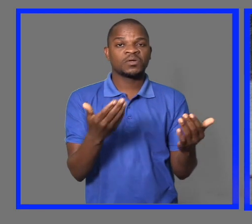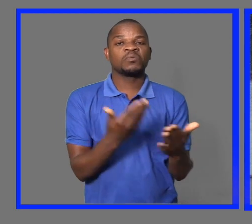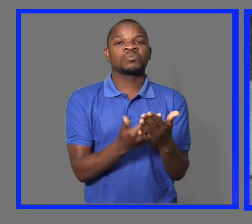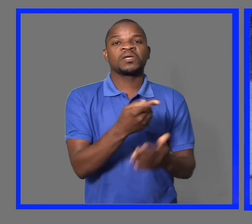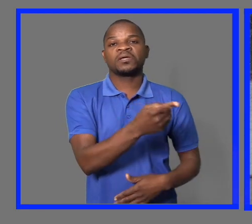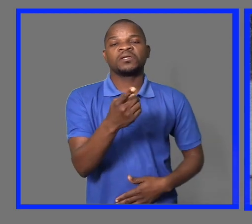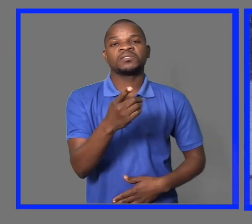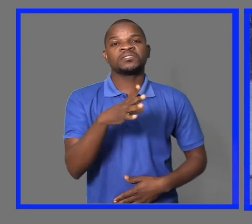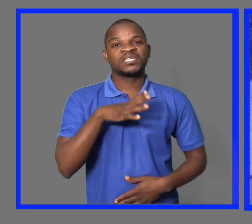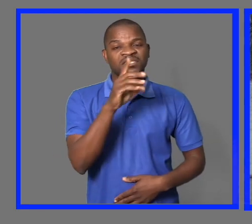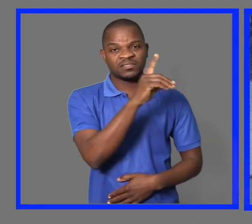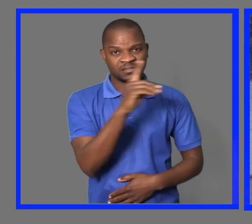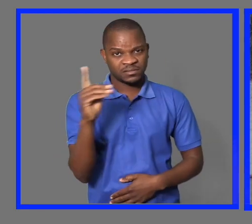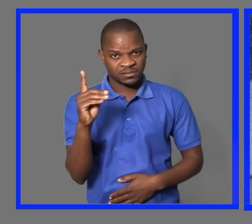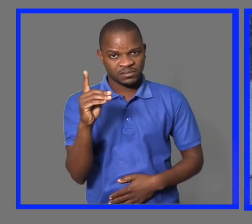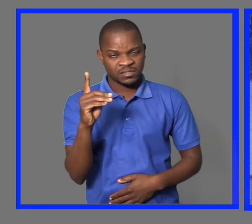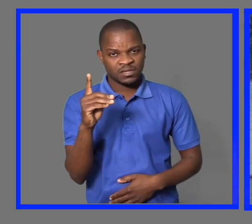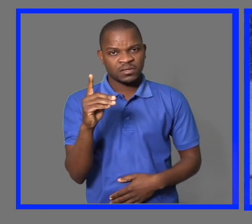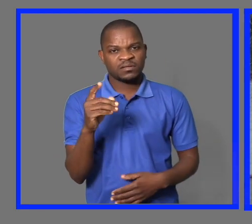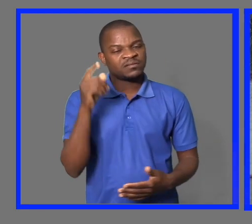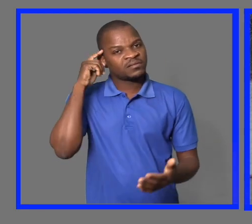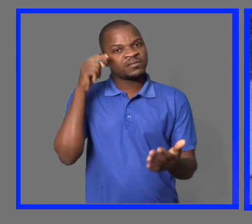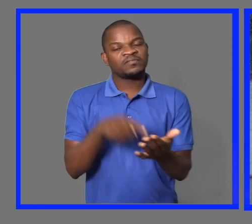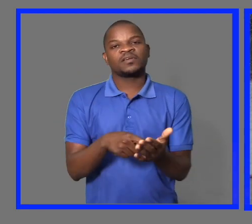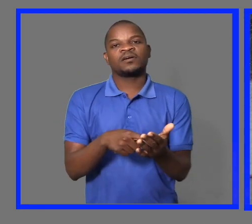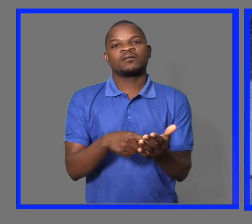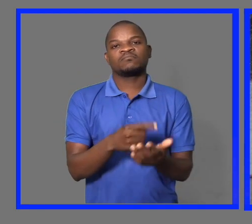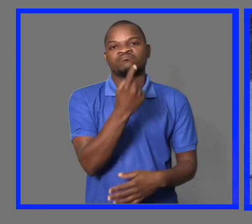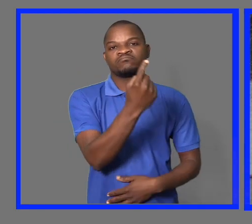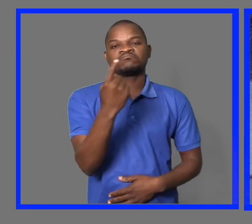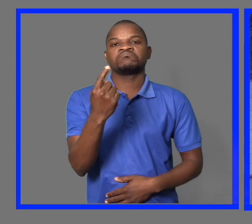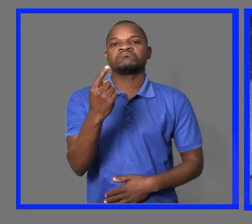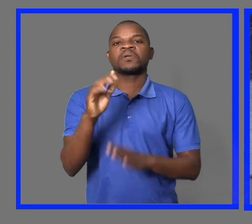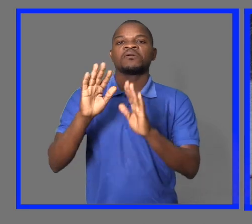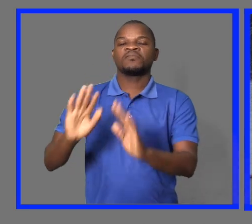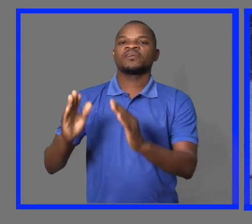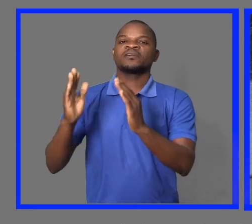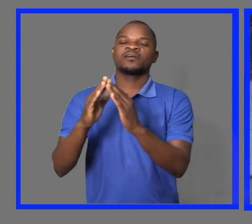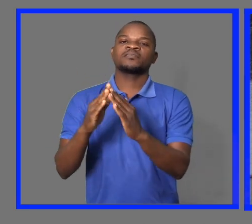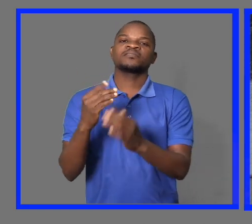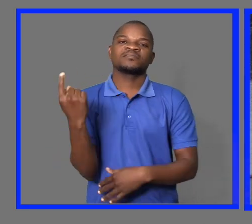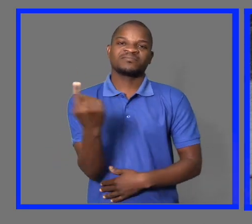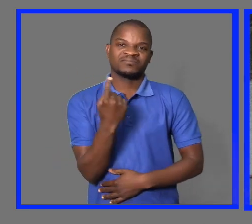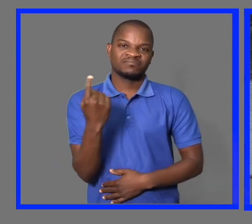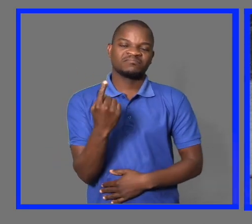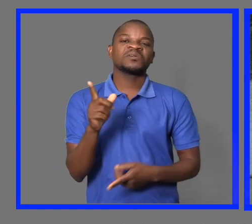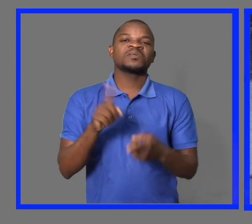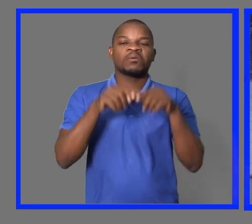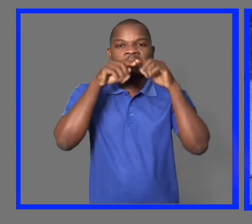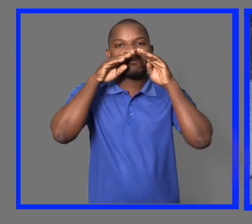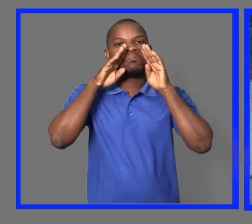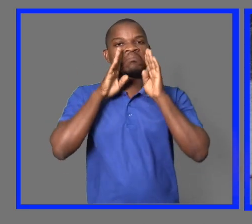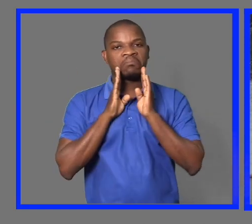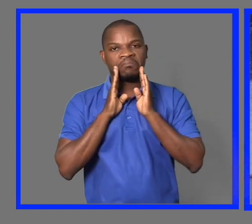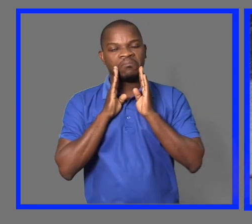devido às suas características particulares, hoje estariam dentro da casa, estariam